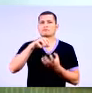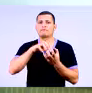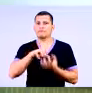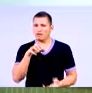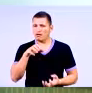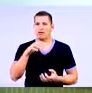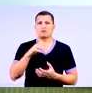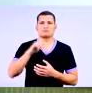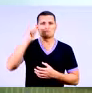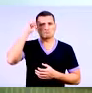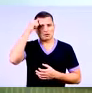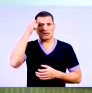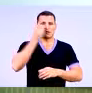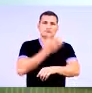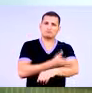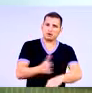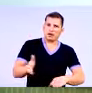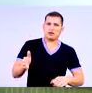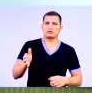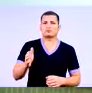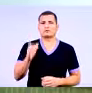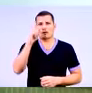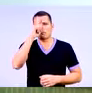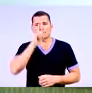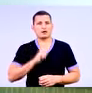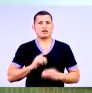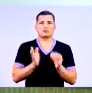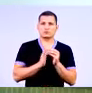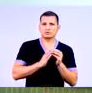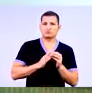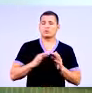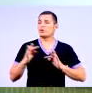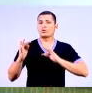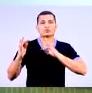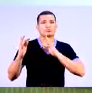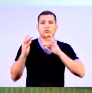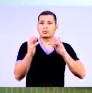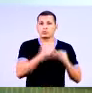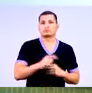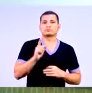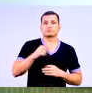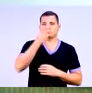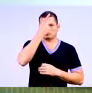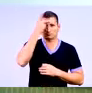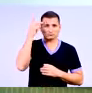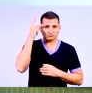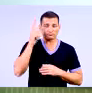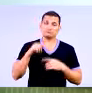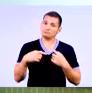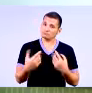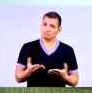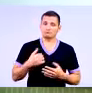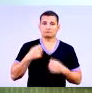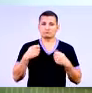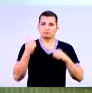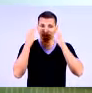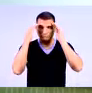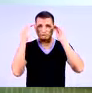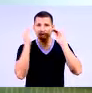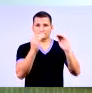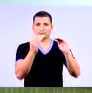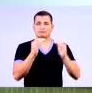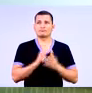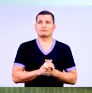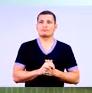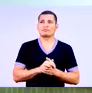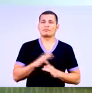um amarelo, um índio, todos são o quê? Seres humanos. Então, eu tenho que respeitá-los como tal. Às